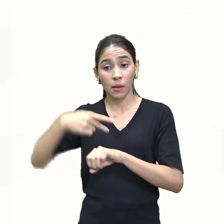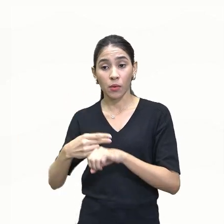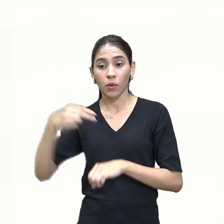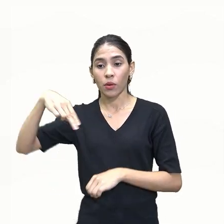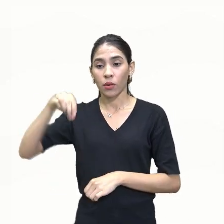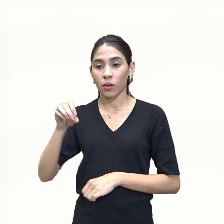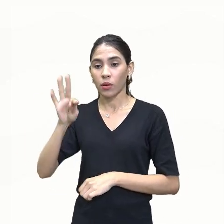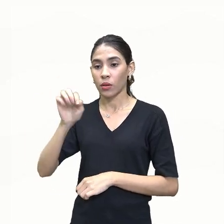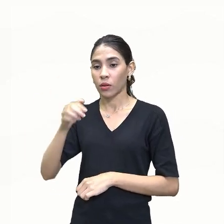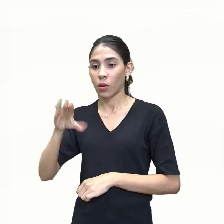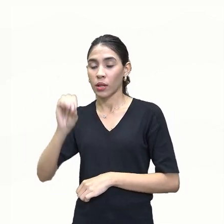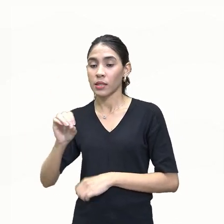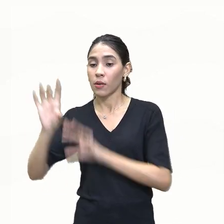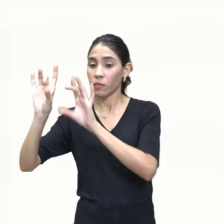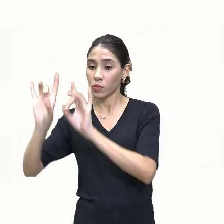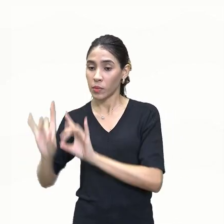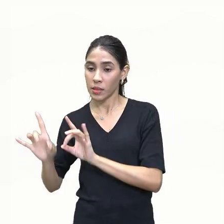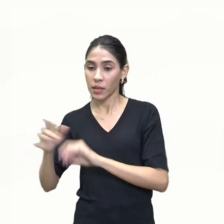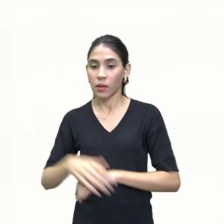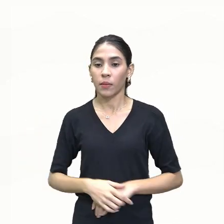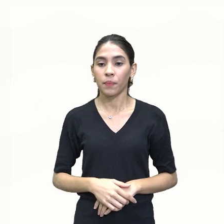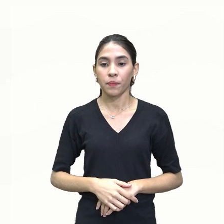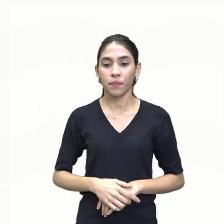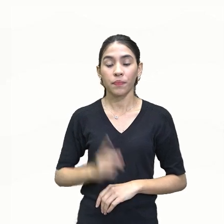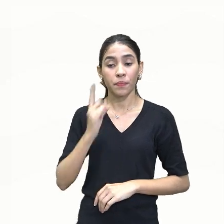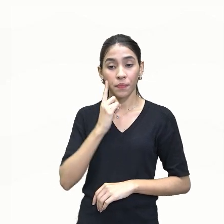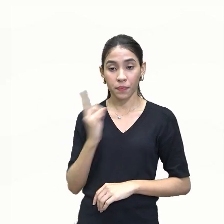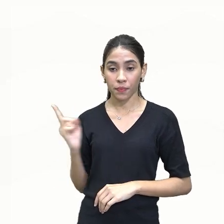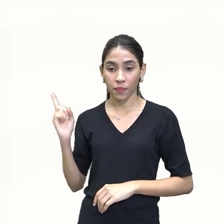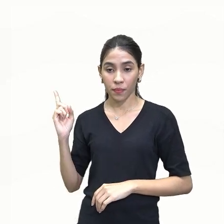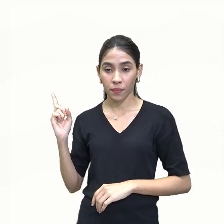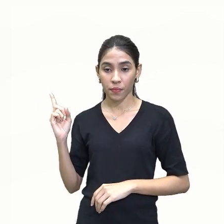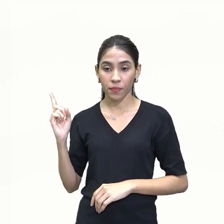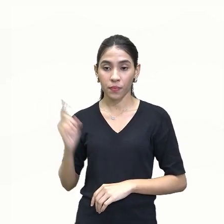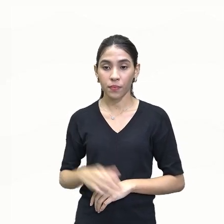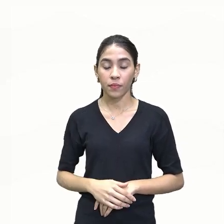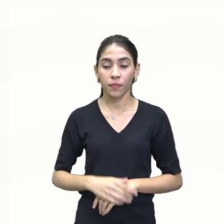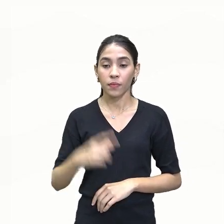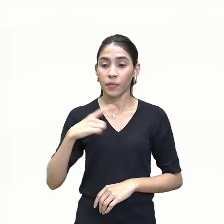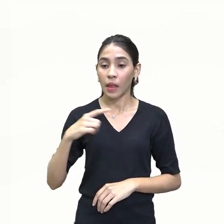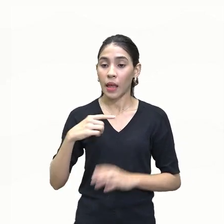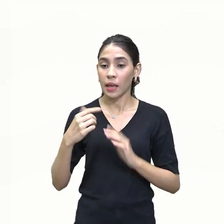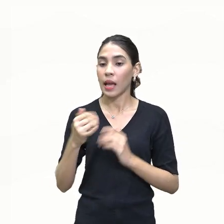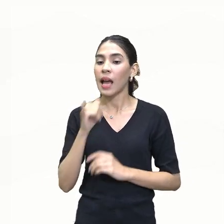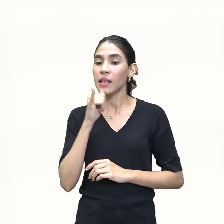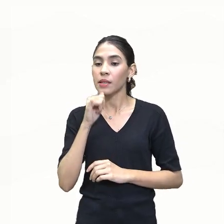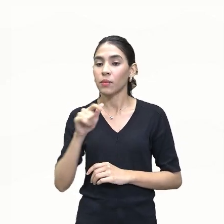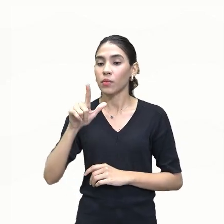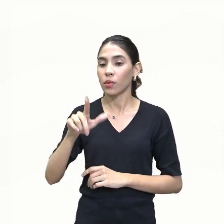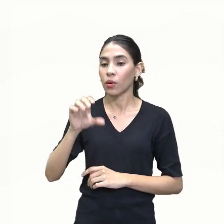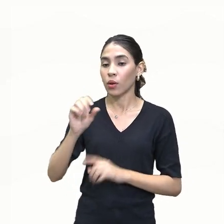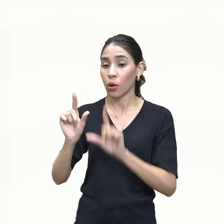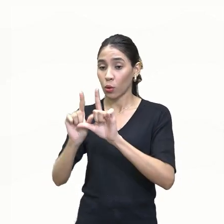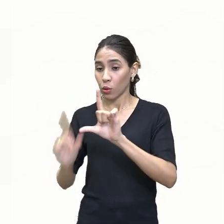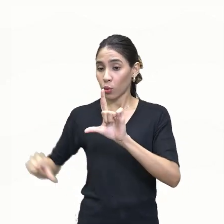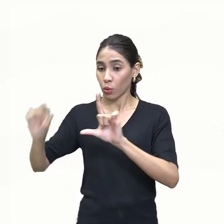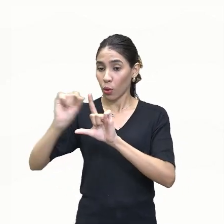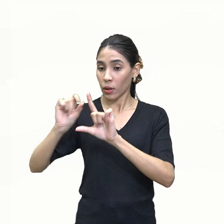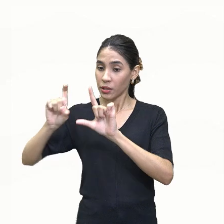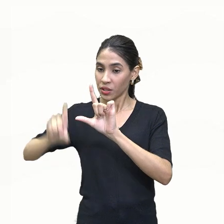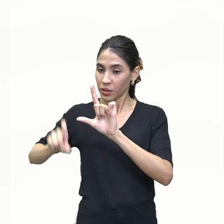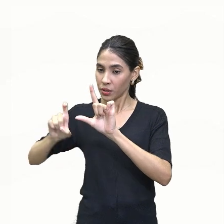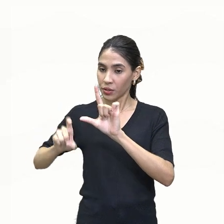forma. Comumente, você vai ver ele dessa forma aqui, tá ok? Lembrando que é o que utiliza na